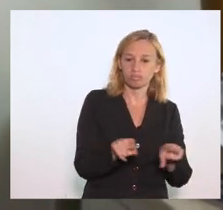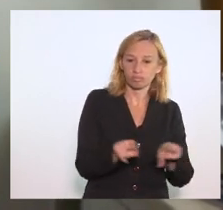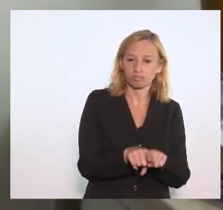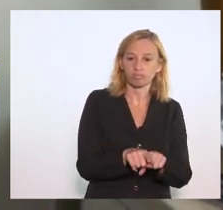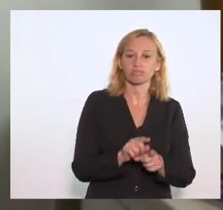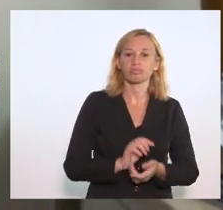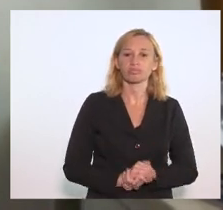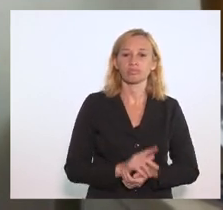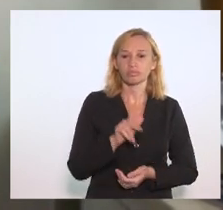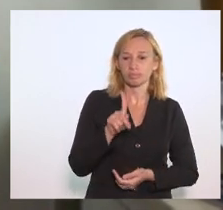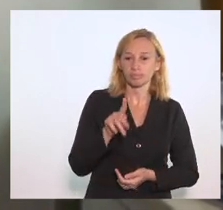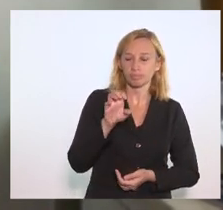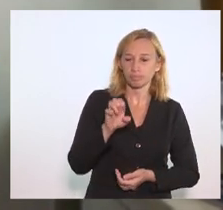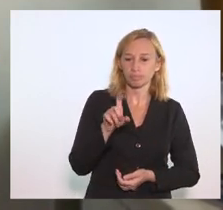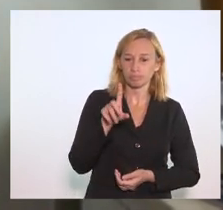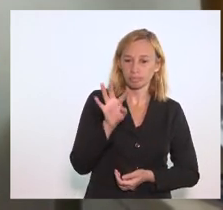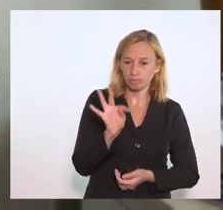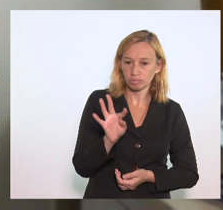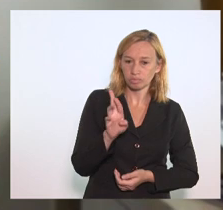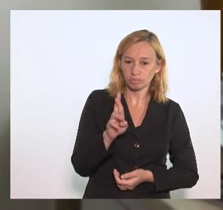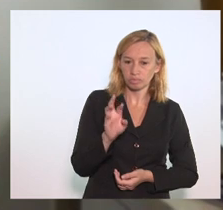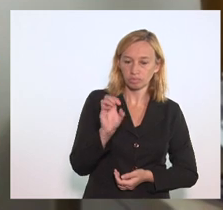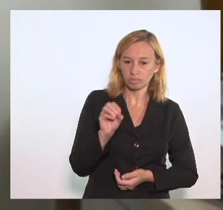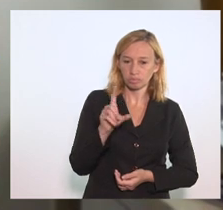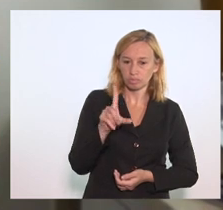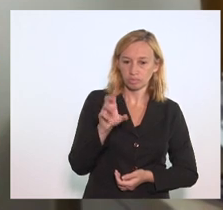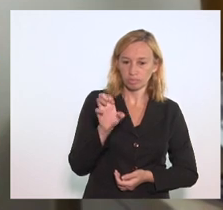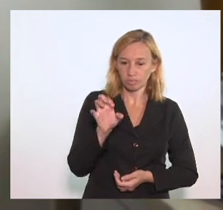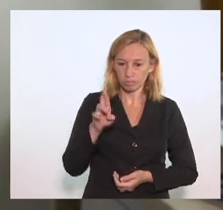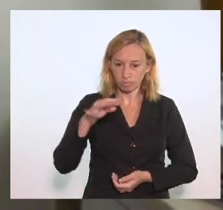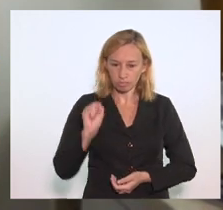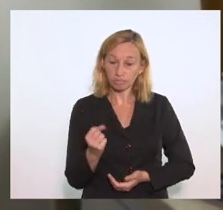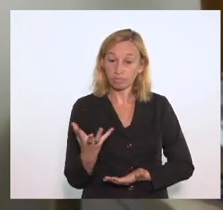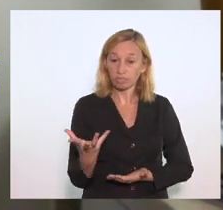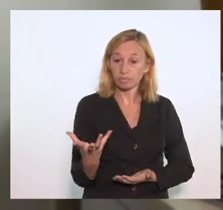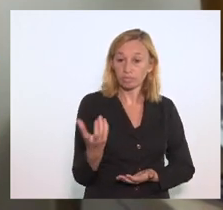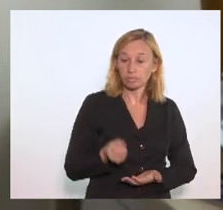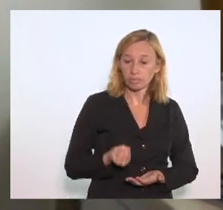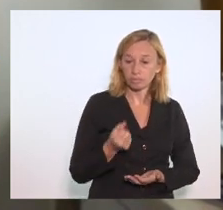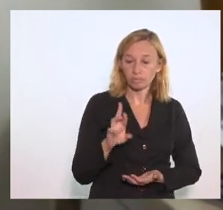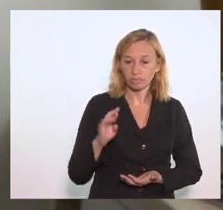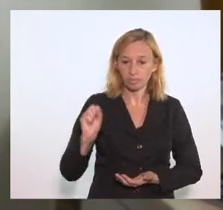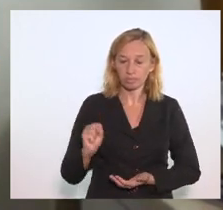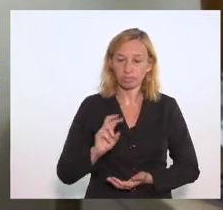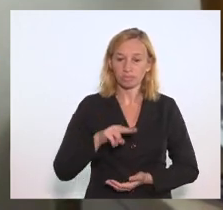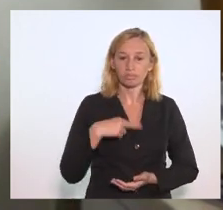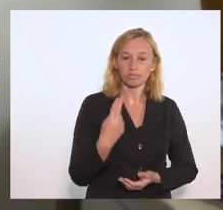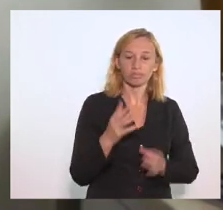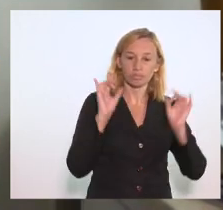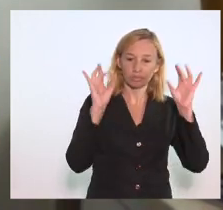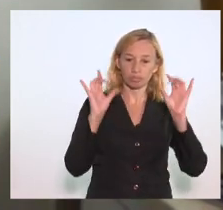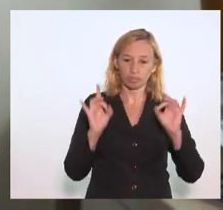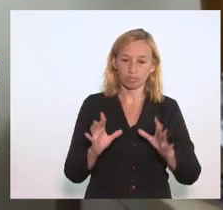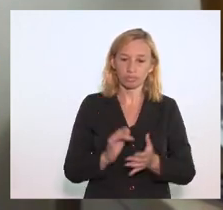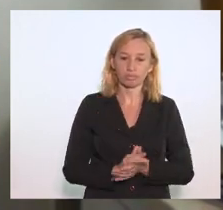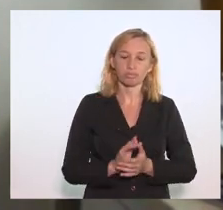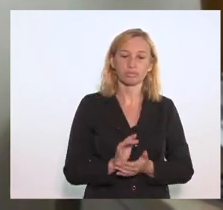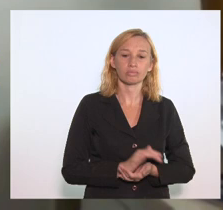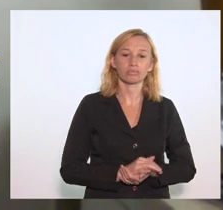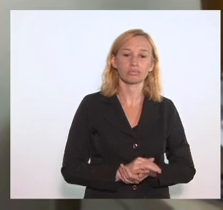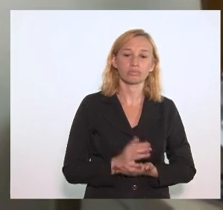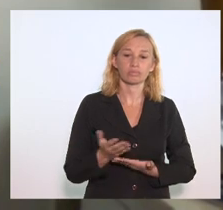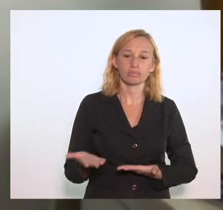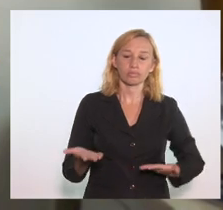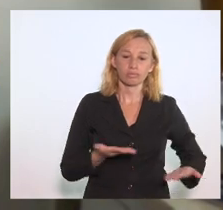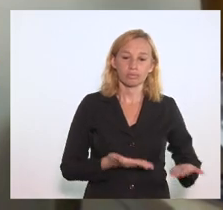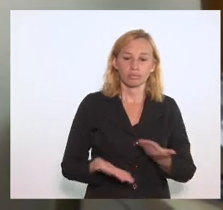chamo, petroleiros, né, que recebem royalties e ou participações especiais. Queria